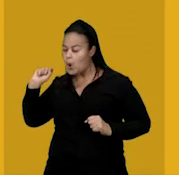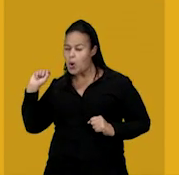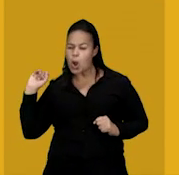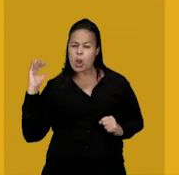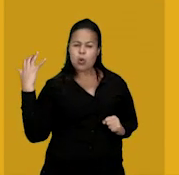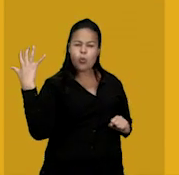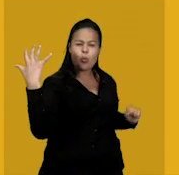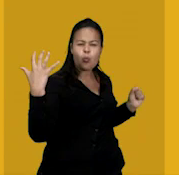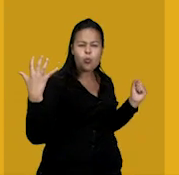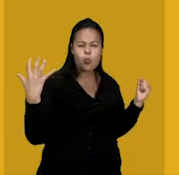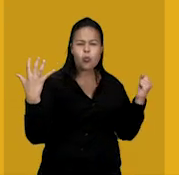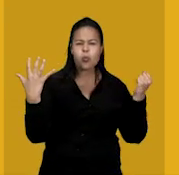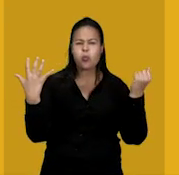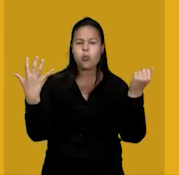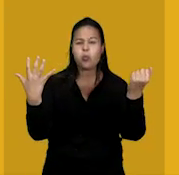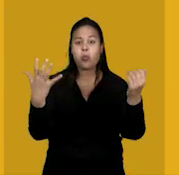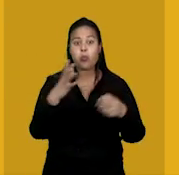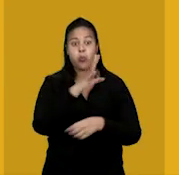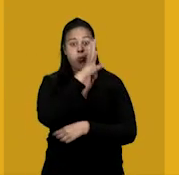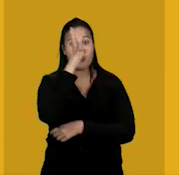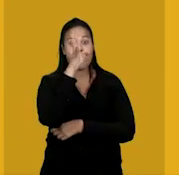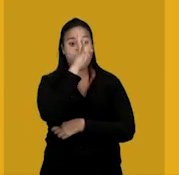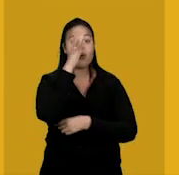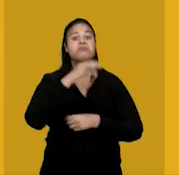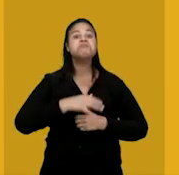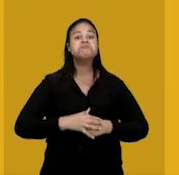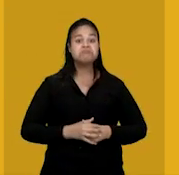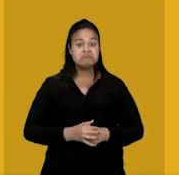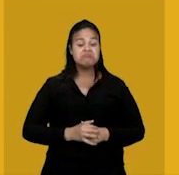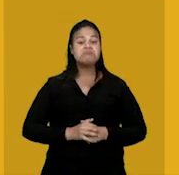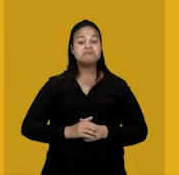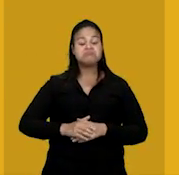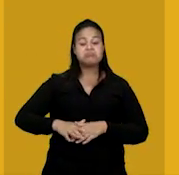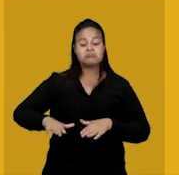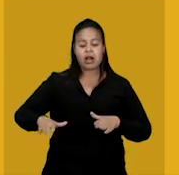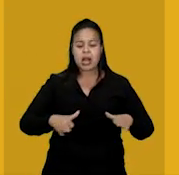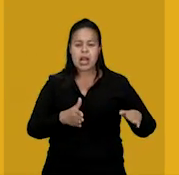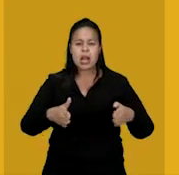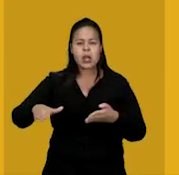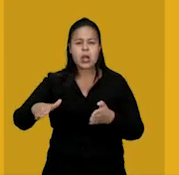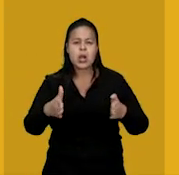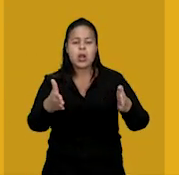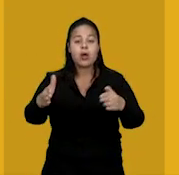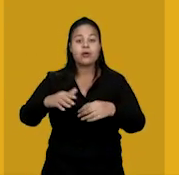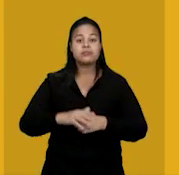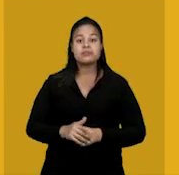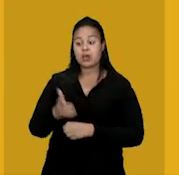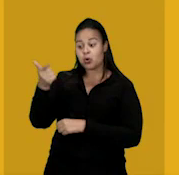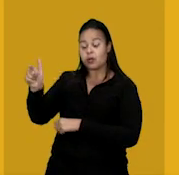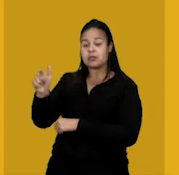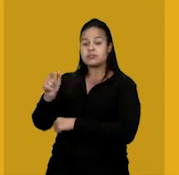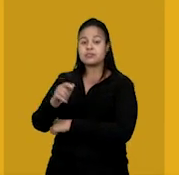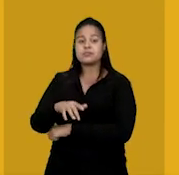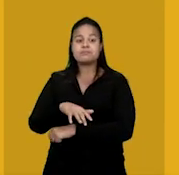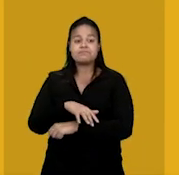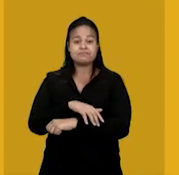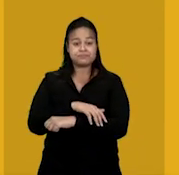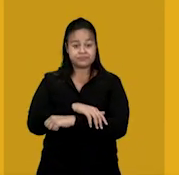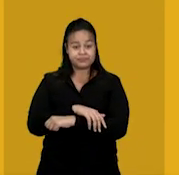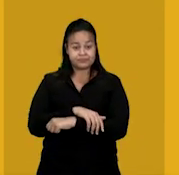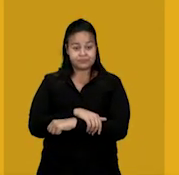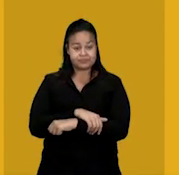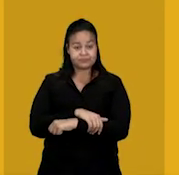um à esquerda, um à direita e aqui embaixo um texto verbal. Olha só, nós temos aqui à esquerda um quadro em que